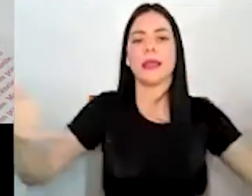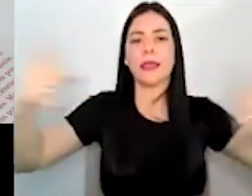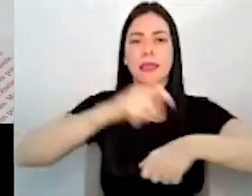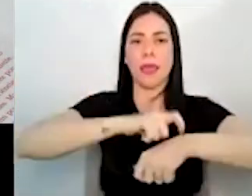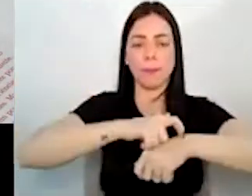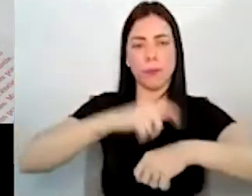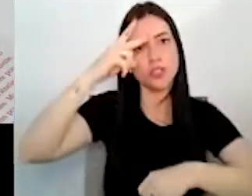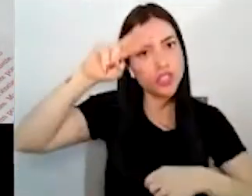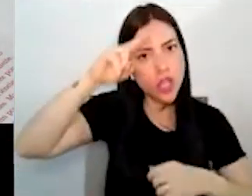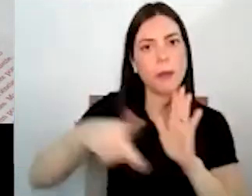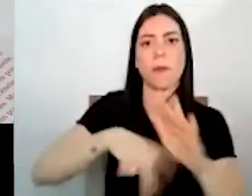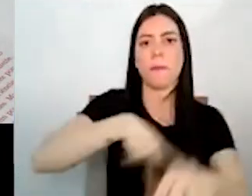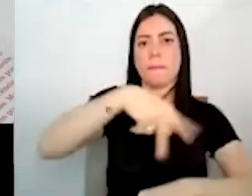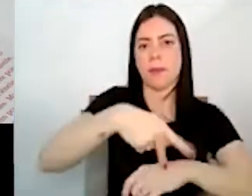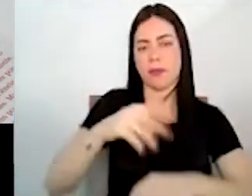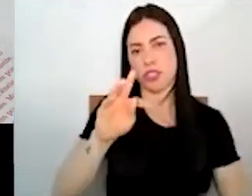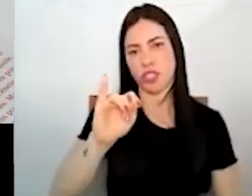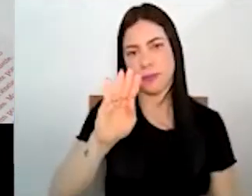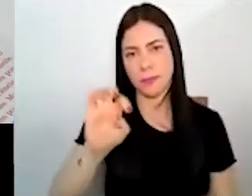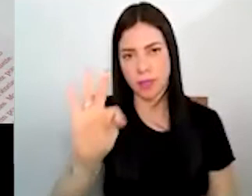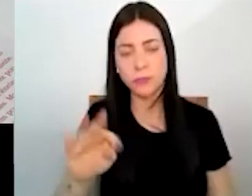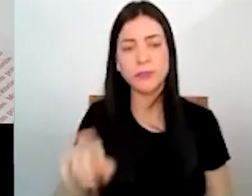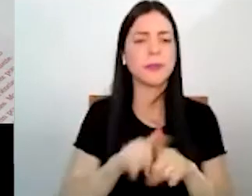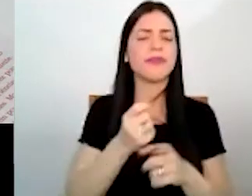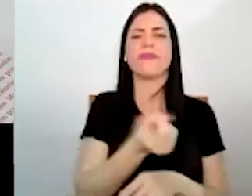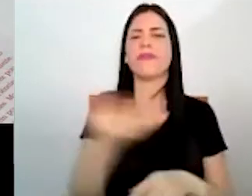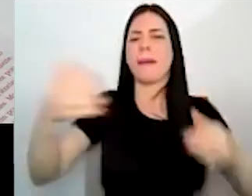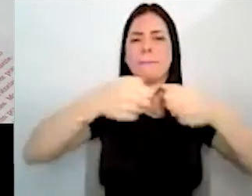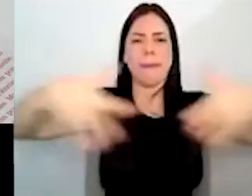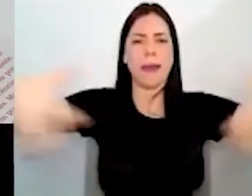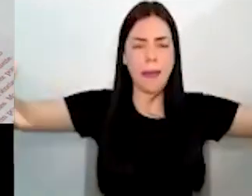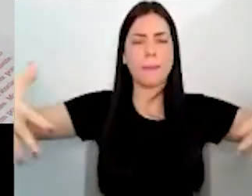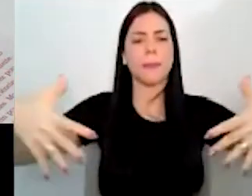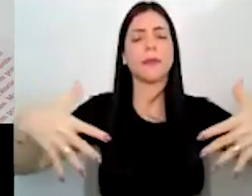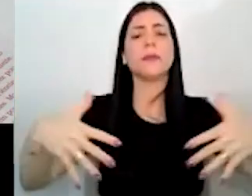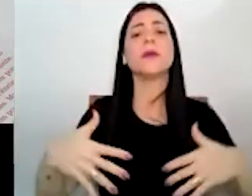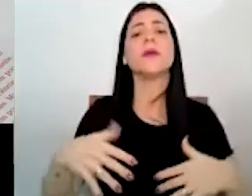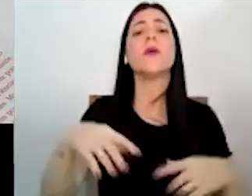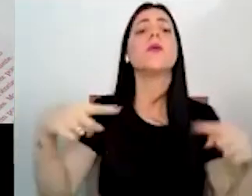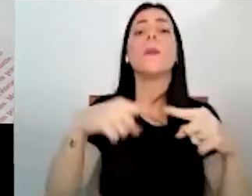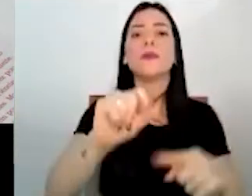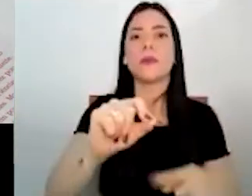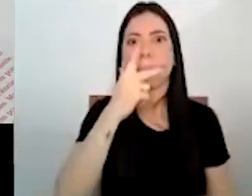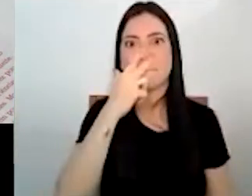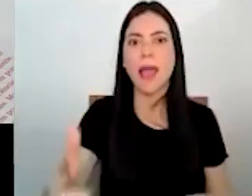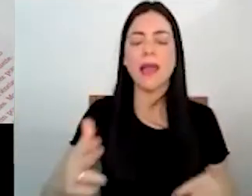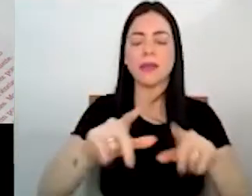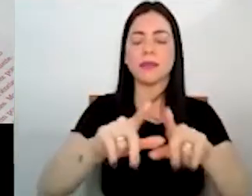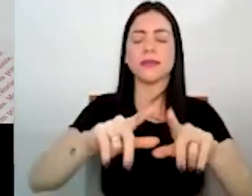da história do Tibete, uma série de mapas representando ali, né, que iam fazendo meio que um zoom naquela região.